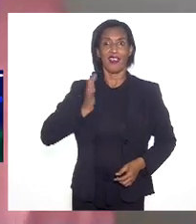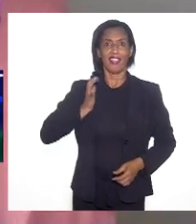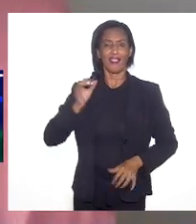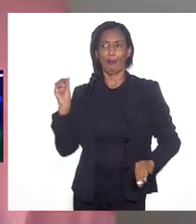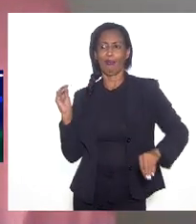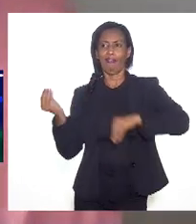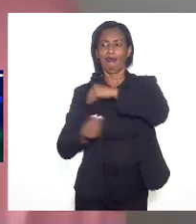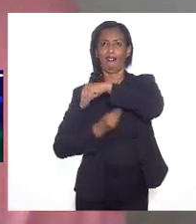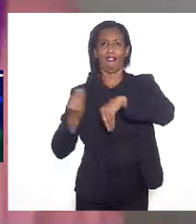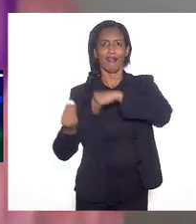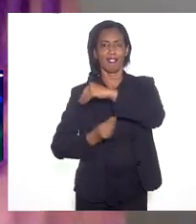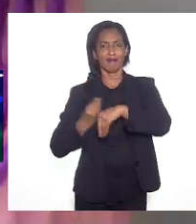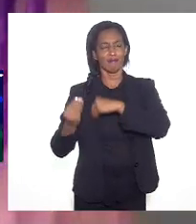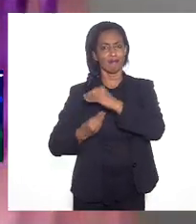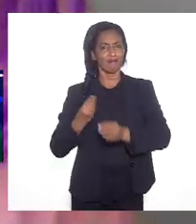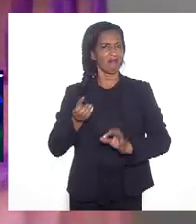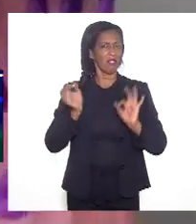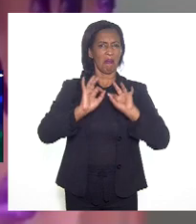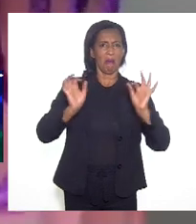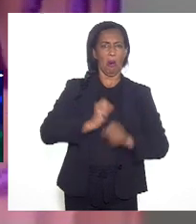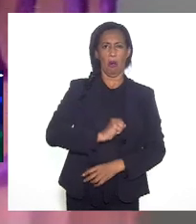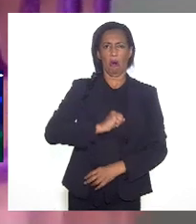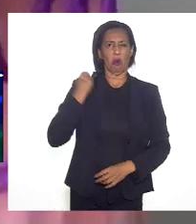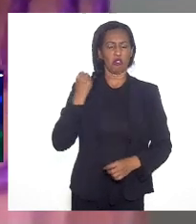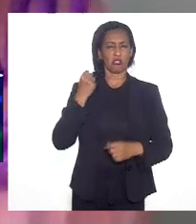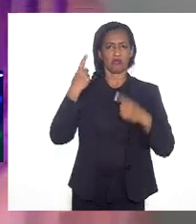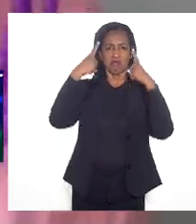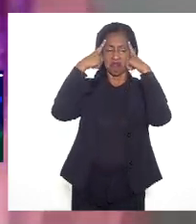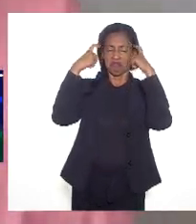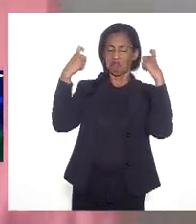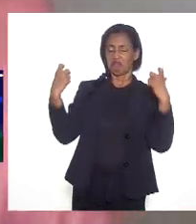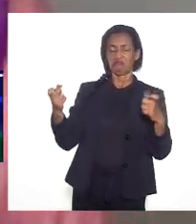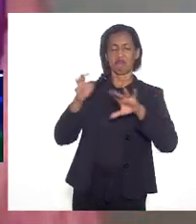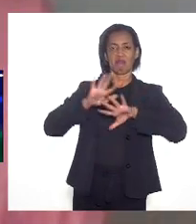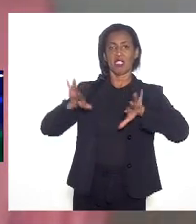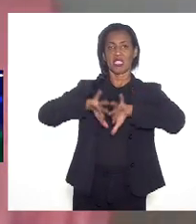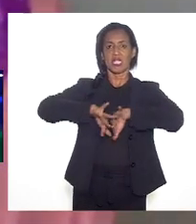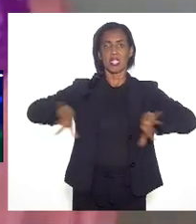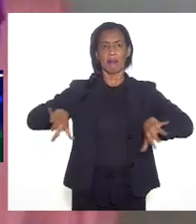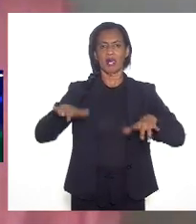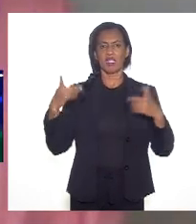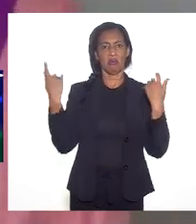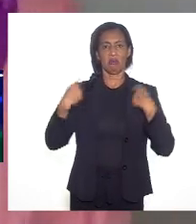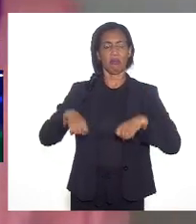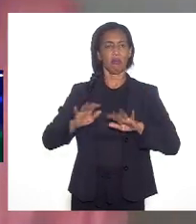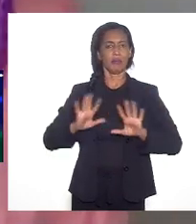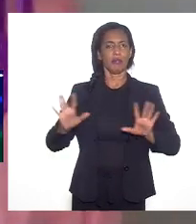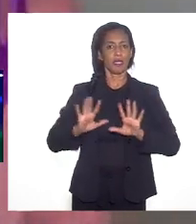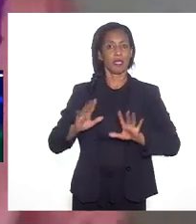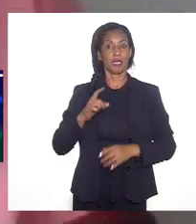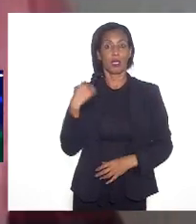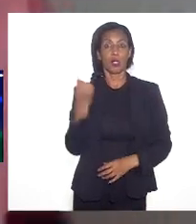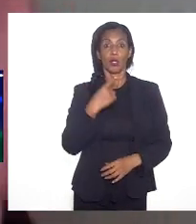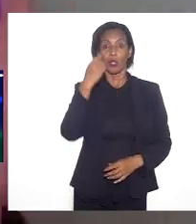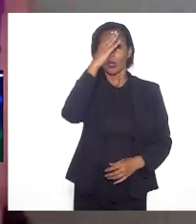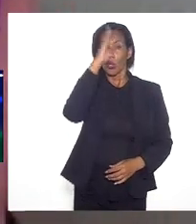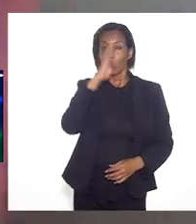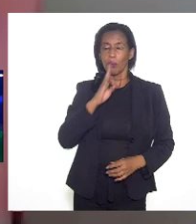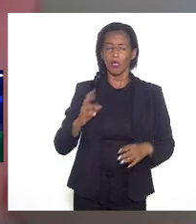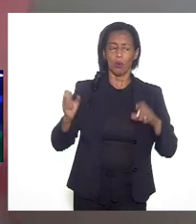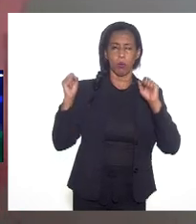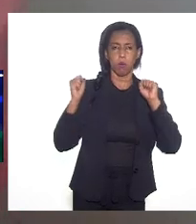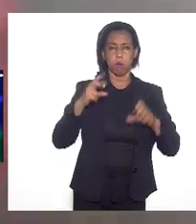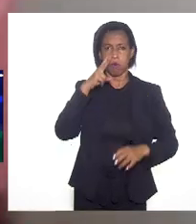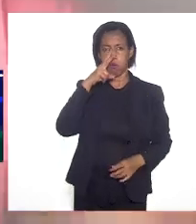quer trazer para o Brasil, sem ódio, sem violência, sem polarização, sem separação desnecessária. O nosso Brasil ele é